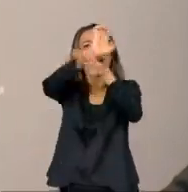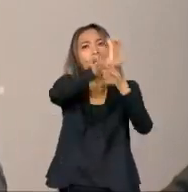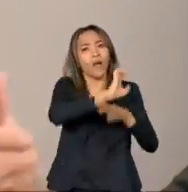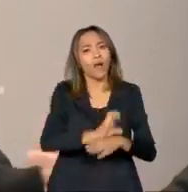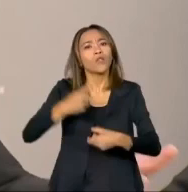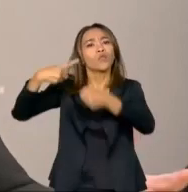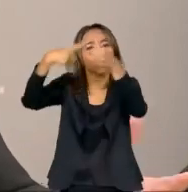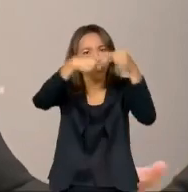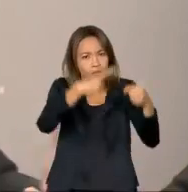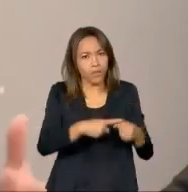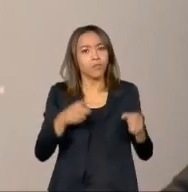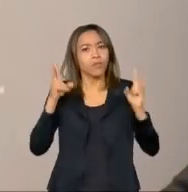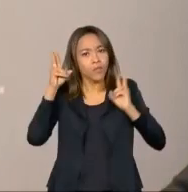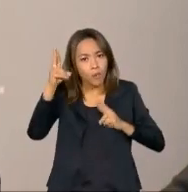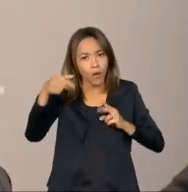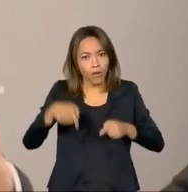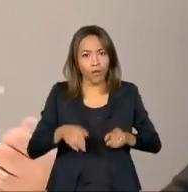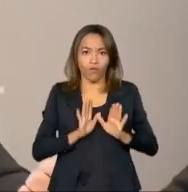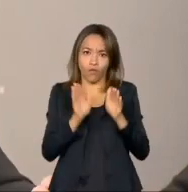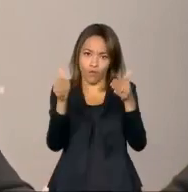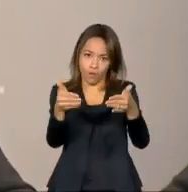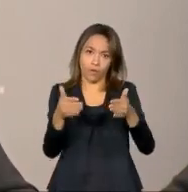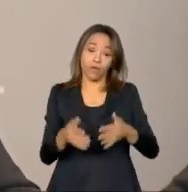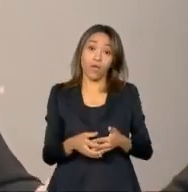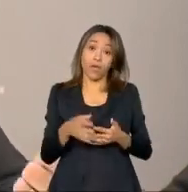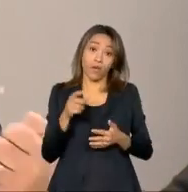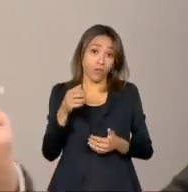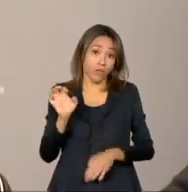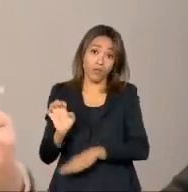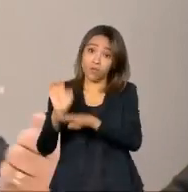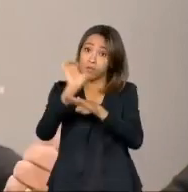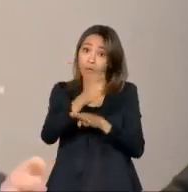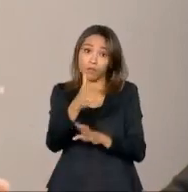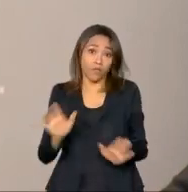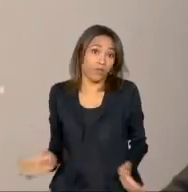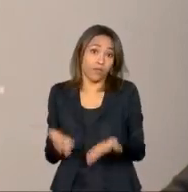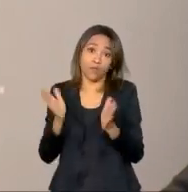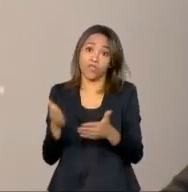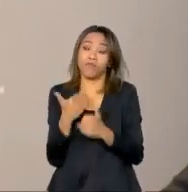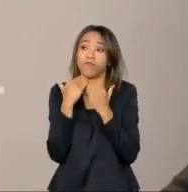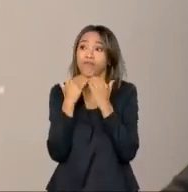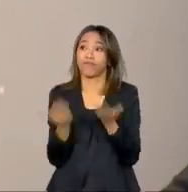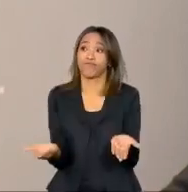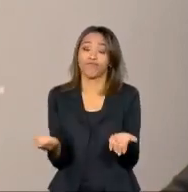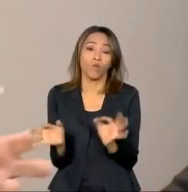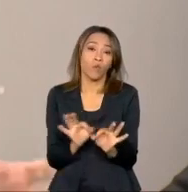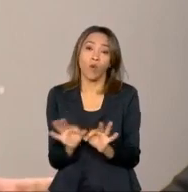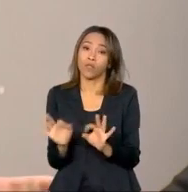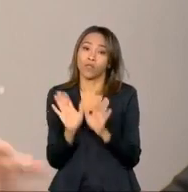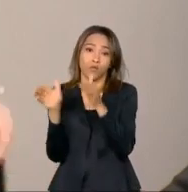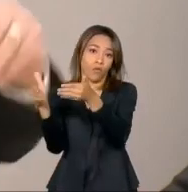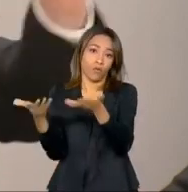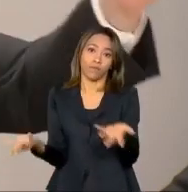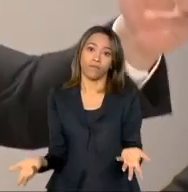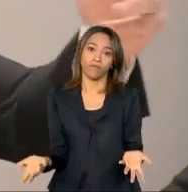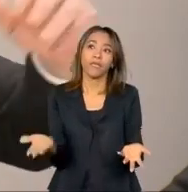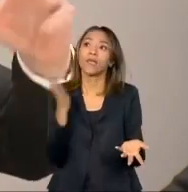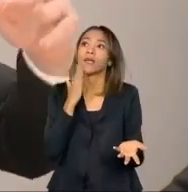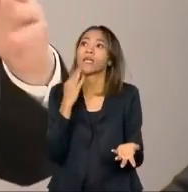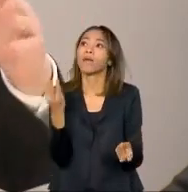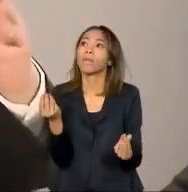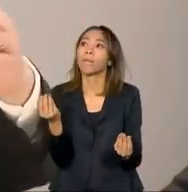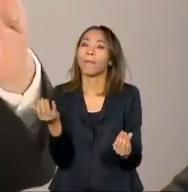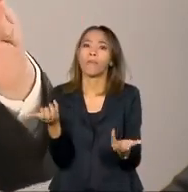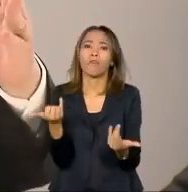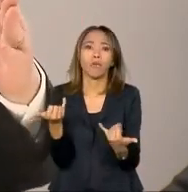os estados e municípios, naturalmente, sem um grande incentivo, também acabam não fazendo. E aí a gente acaba sem a informação